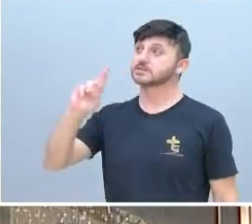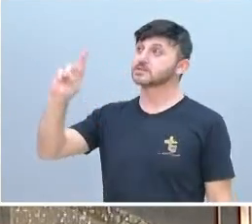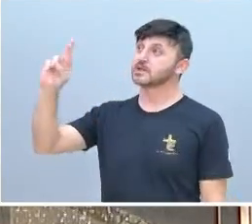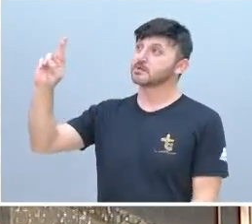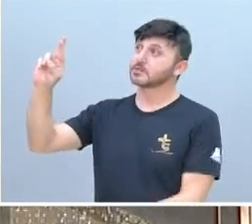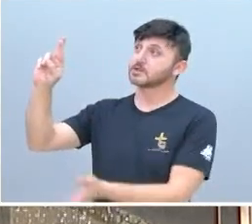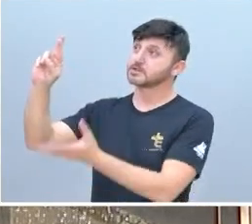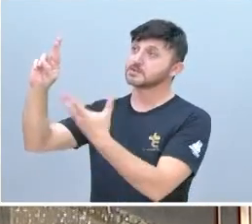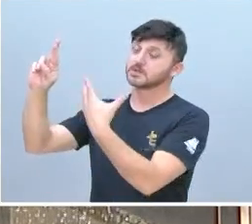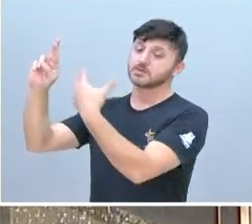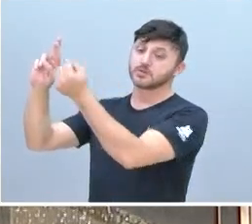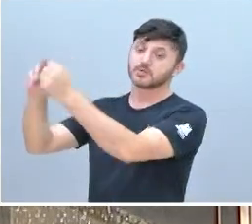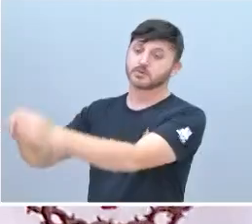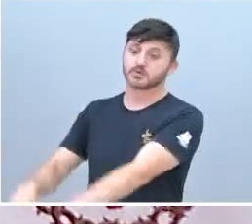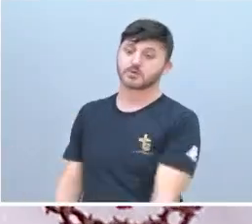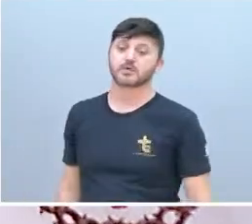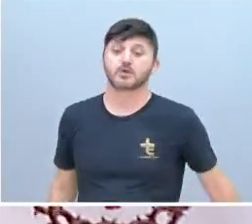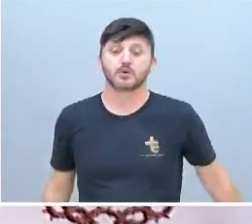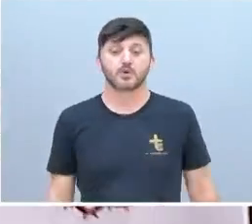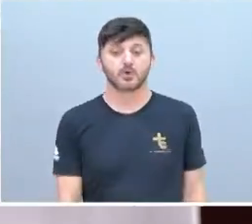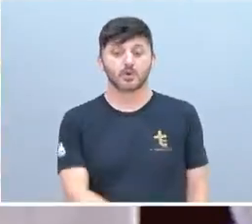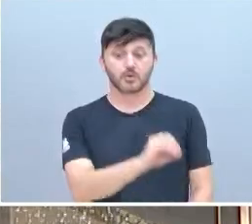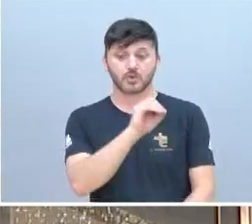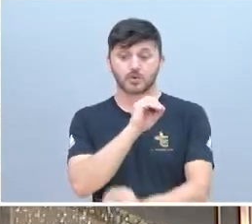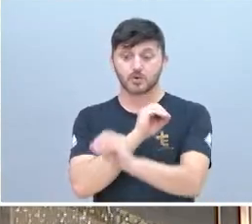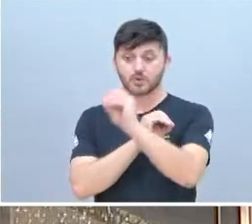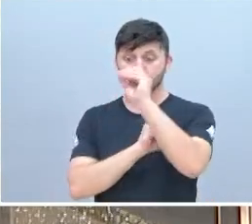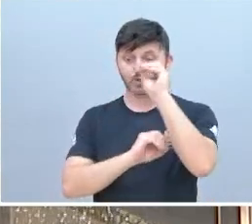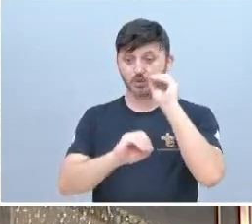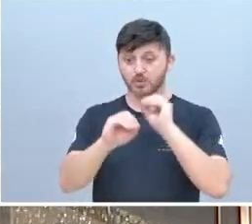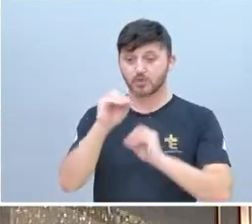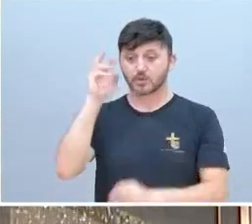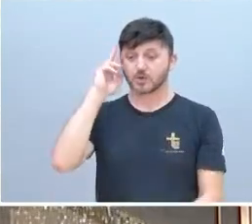Oh, recebe, Senhor.